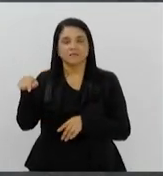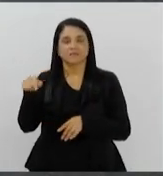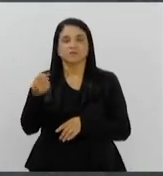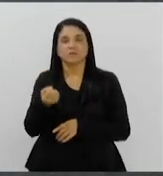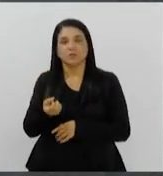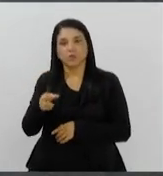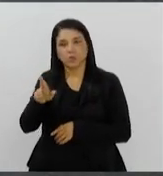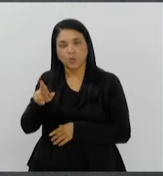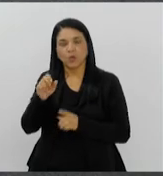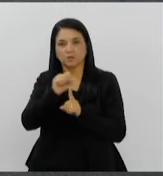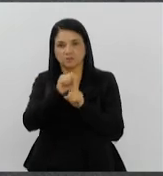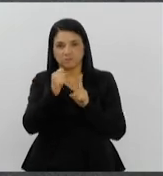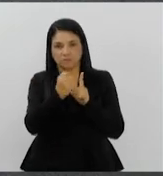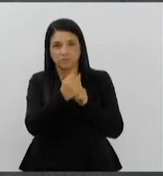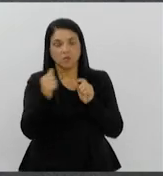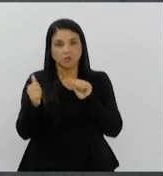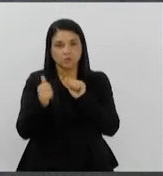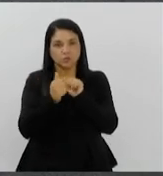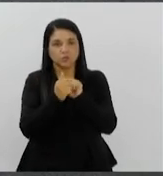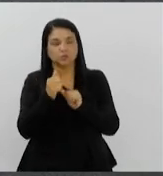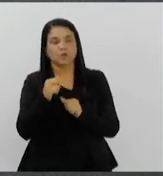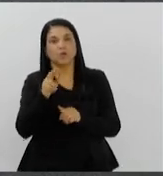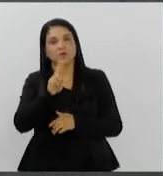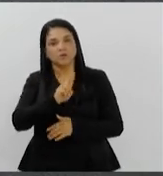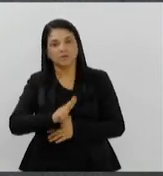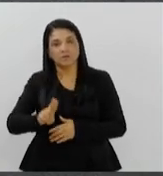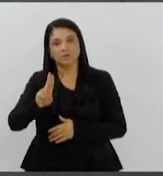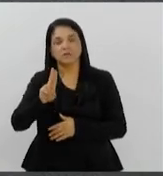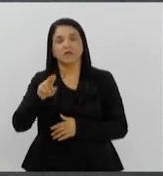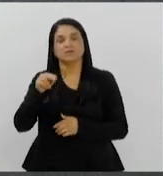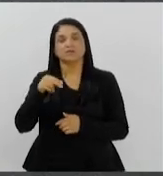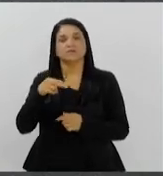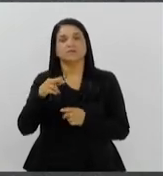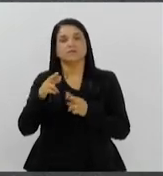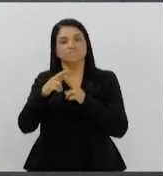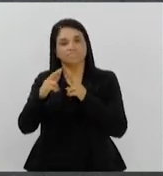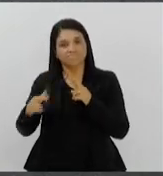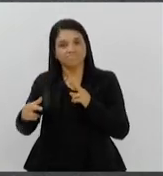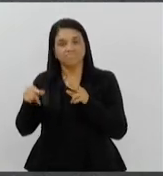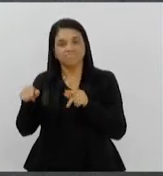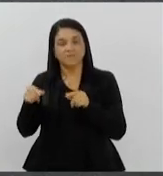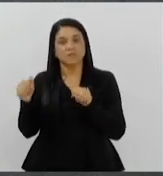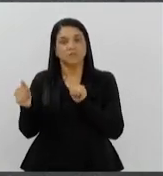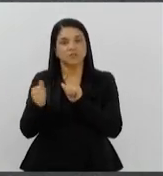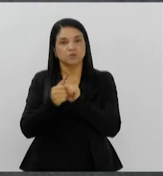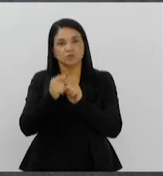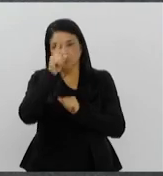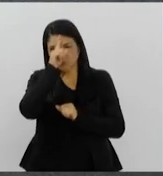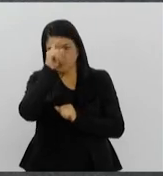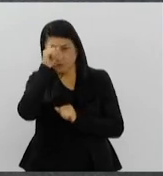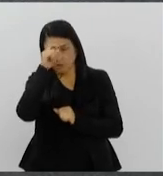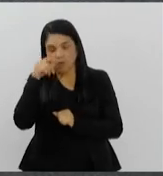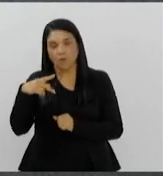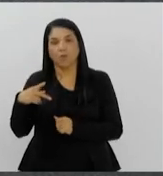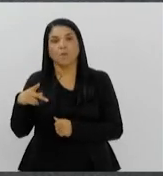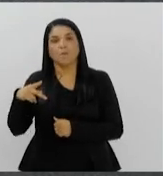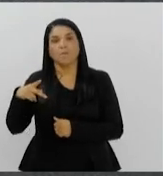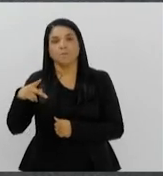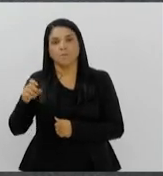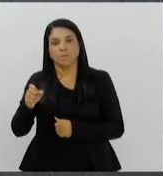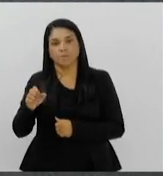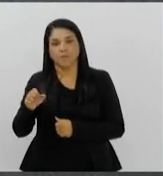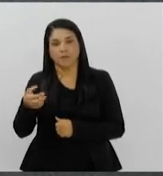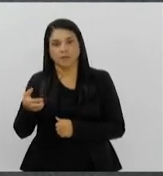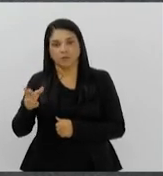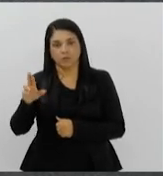social, atua junto à Universidade do Estado do Rio de Janeiro, ao Hospital Pedro Ernesto, no acolhimento das pessoas mais vulneráveis, pessoas em situação de